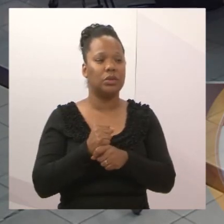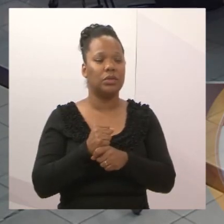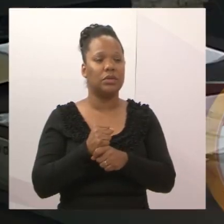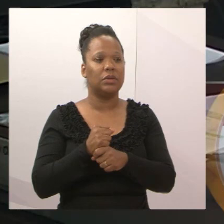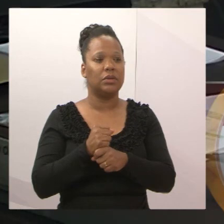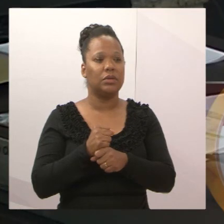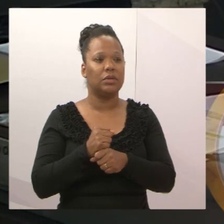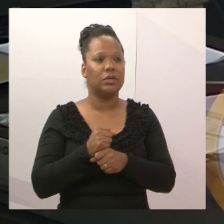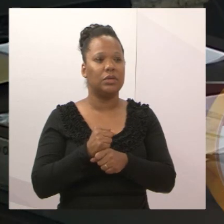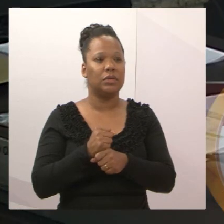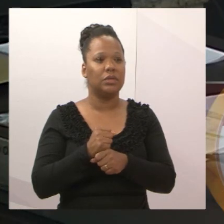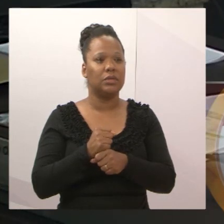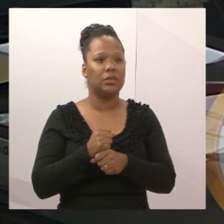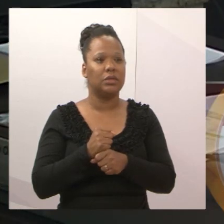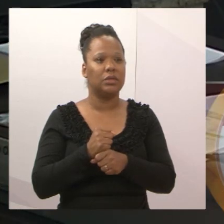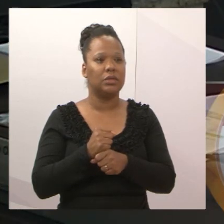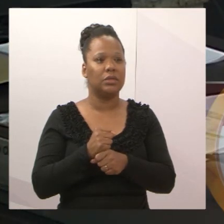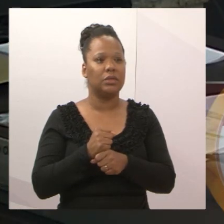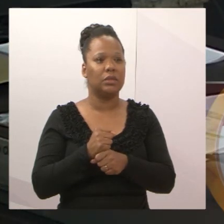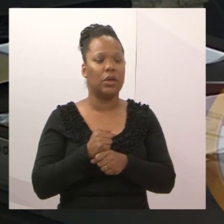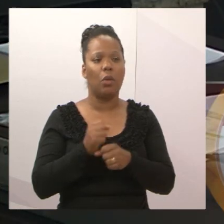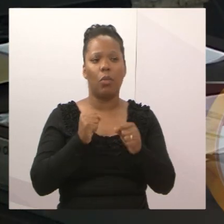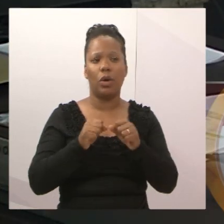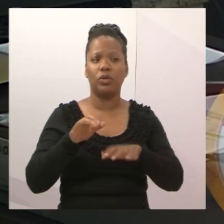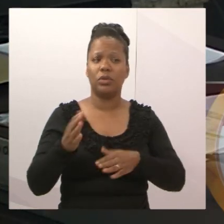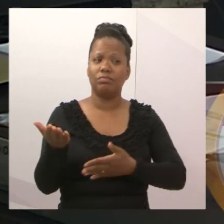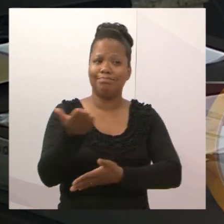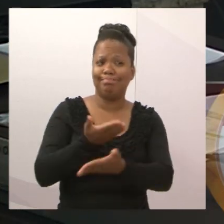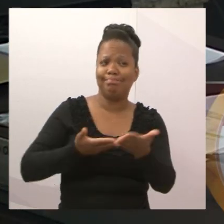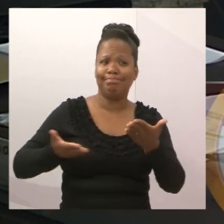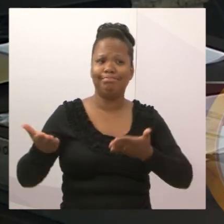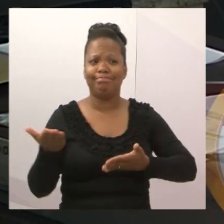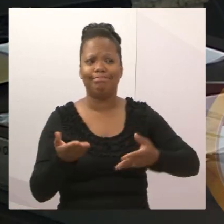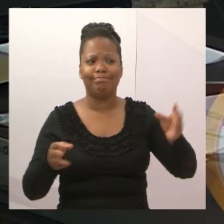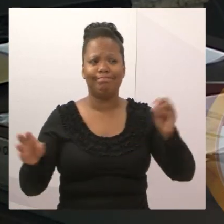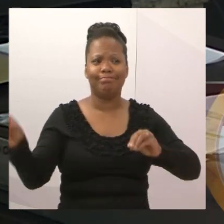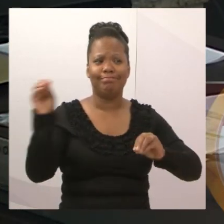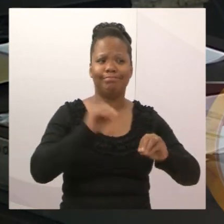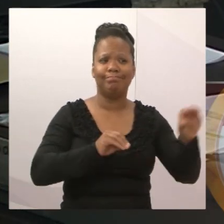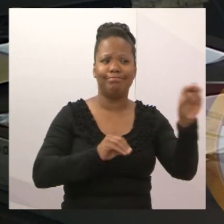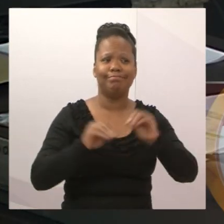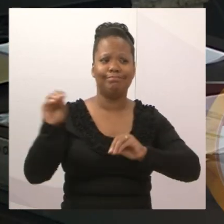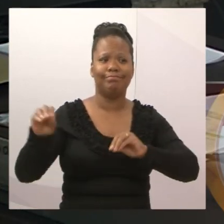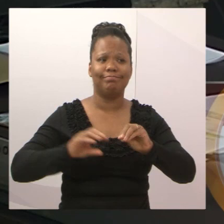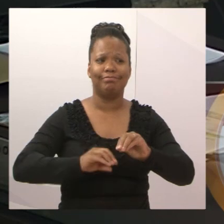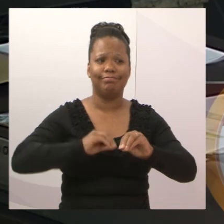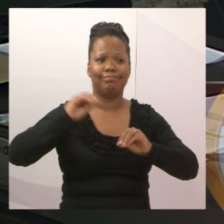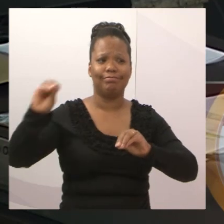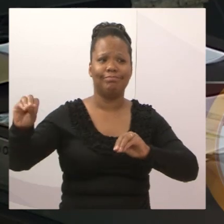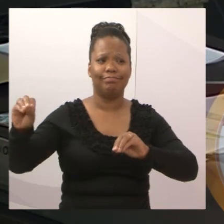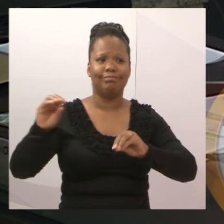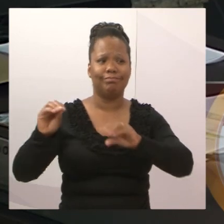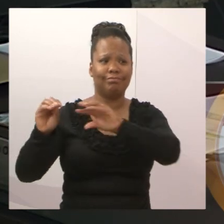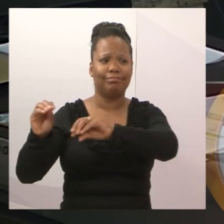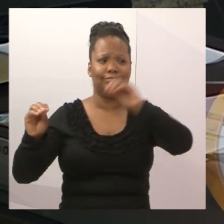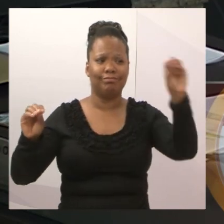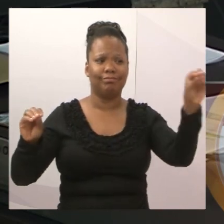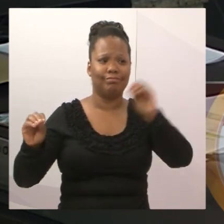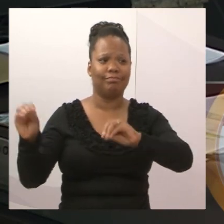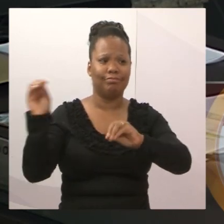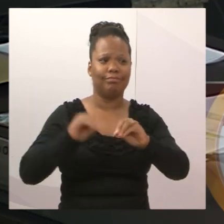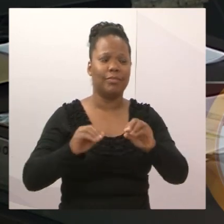aqui pode sofrer remanejamento, né? Então pode fazer aqui o que? A troca, né,